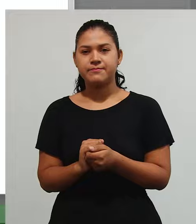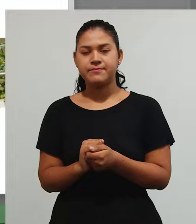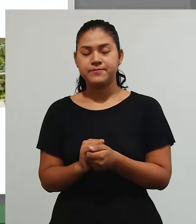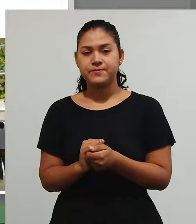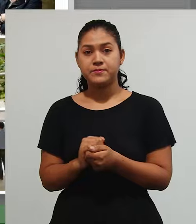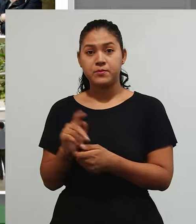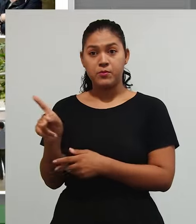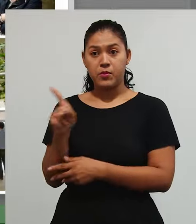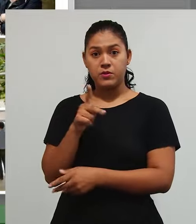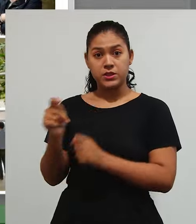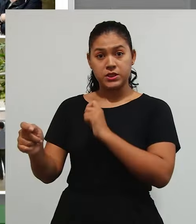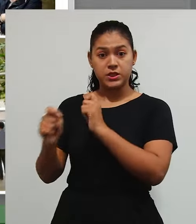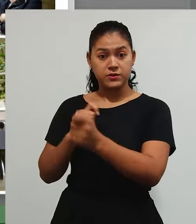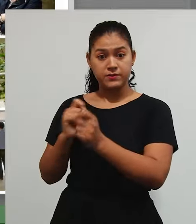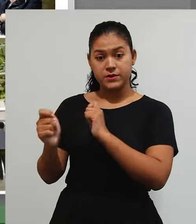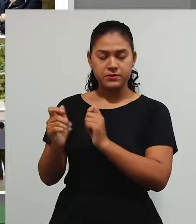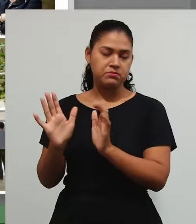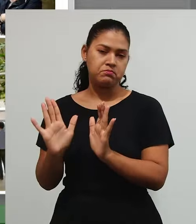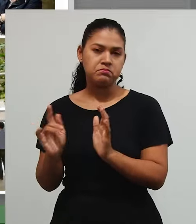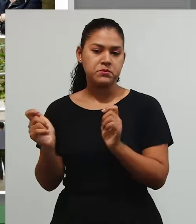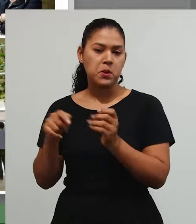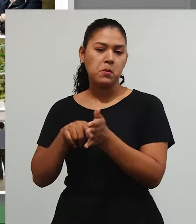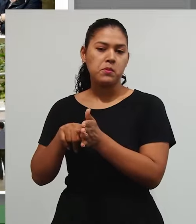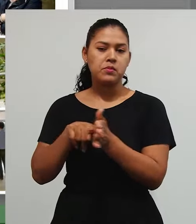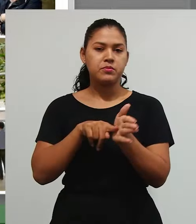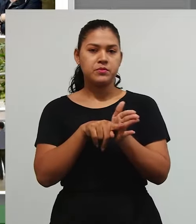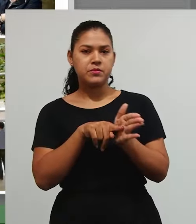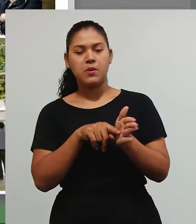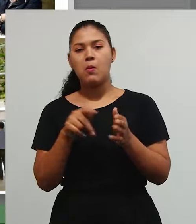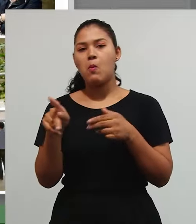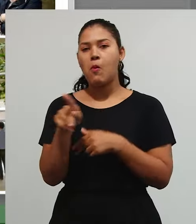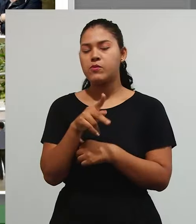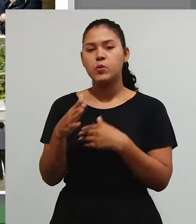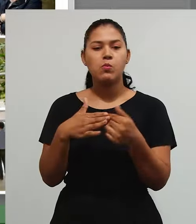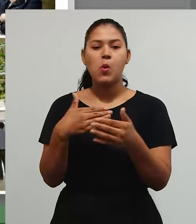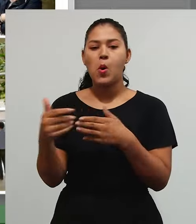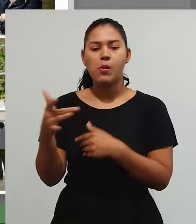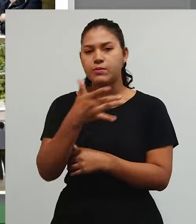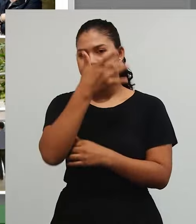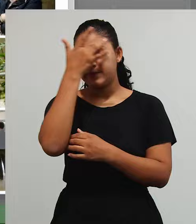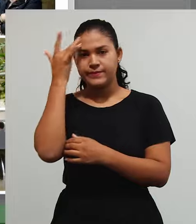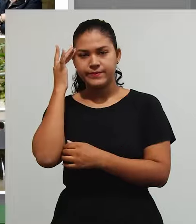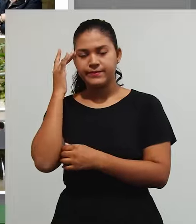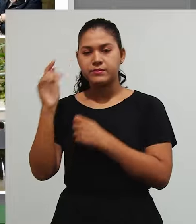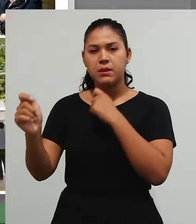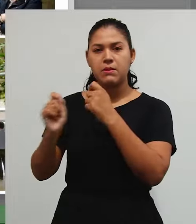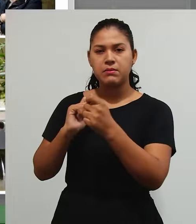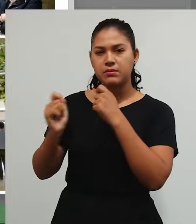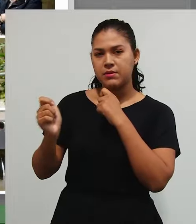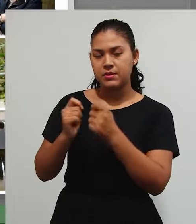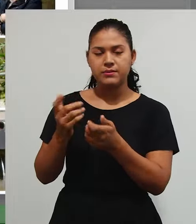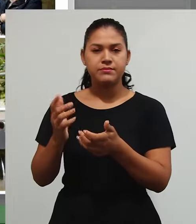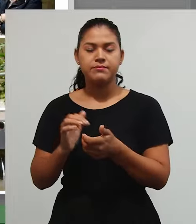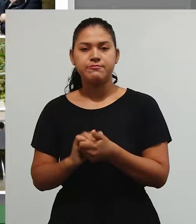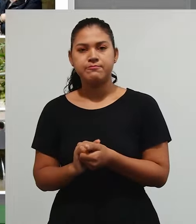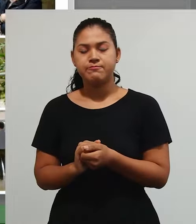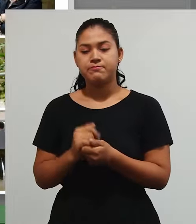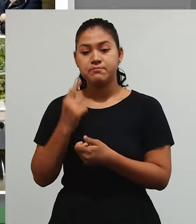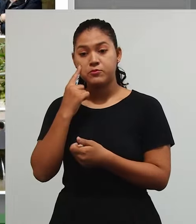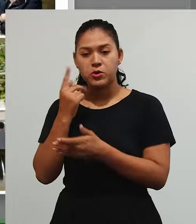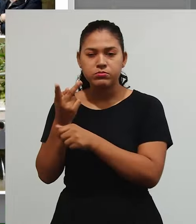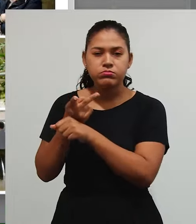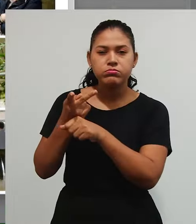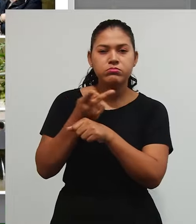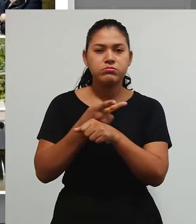Vamos ver se ele vai achar aqui alguma imagem de algum professor sendo entrevistado, né? Vamos ver aqui. Sei lá, olha,